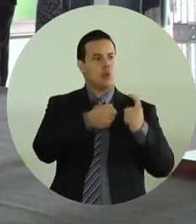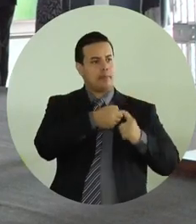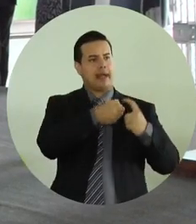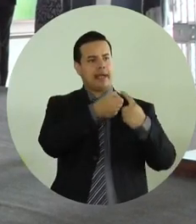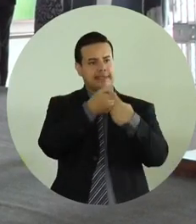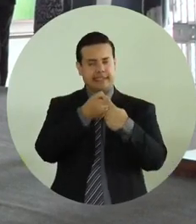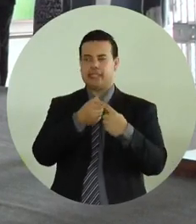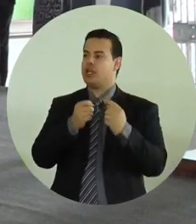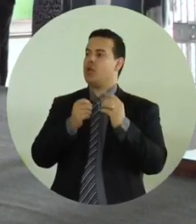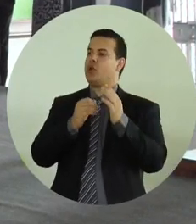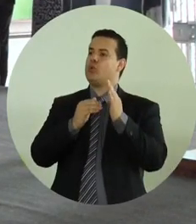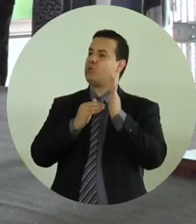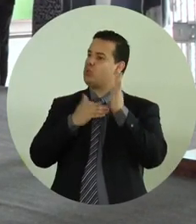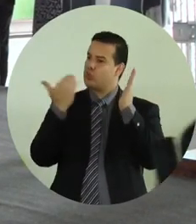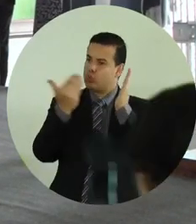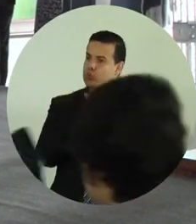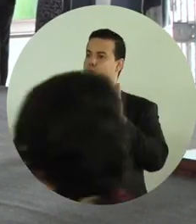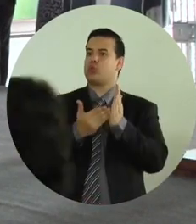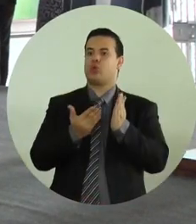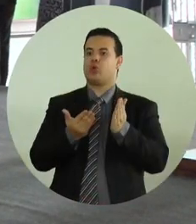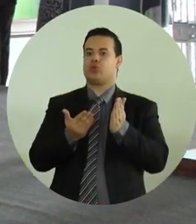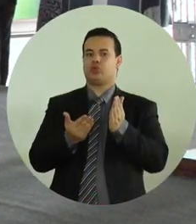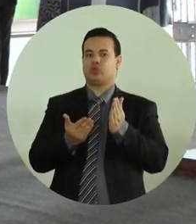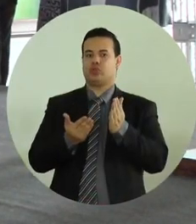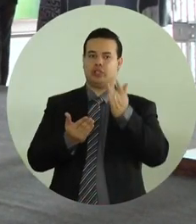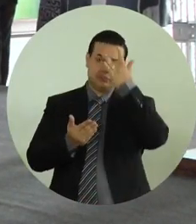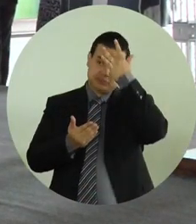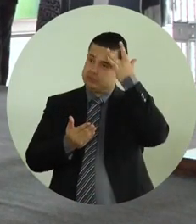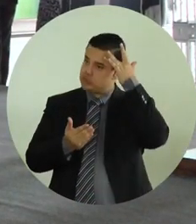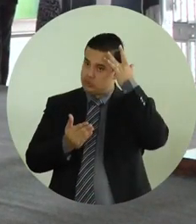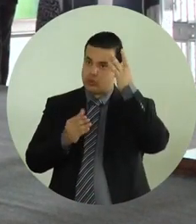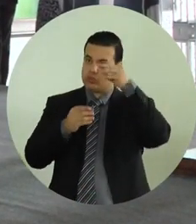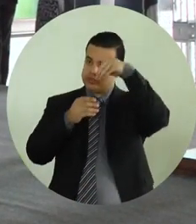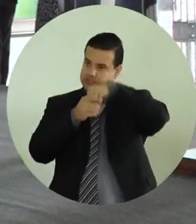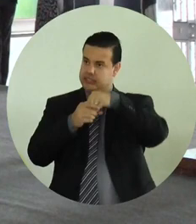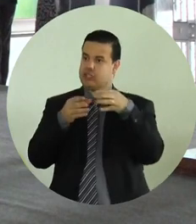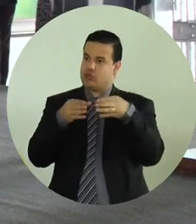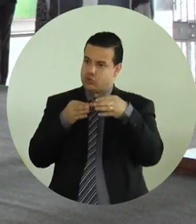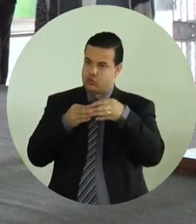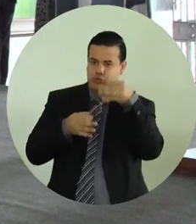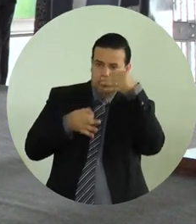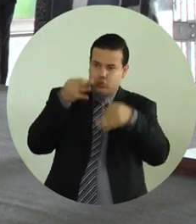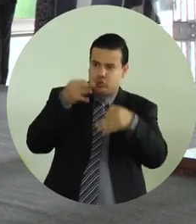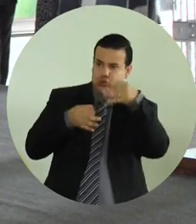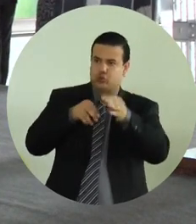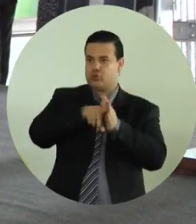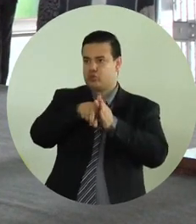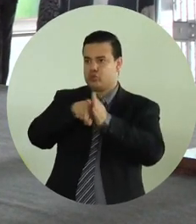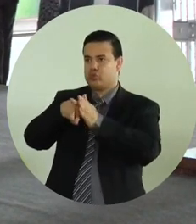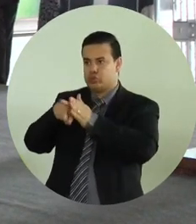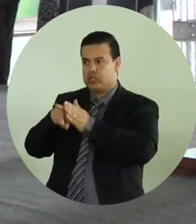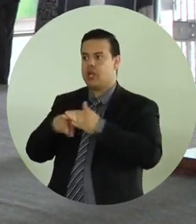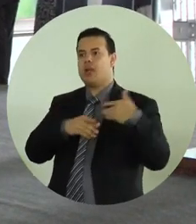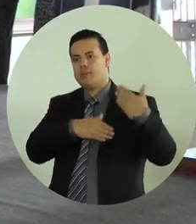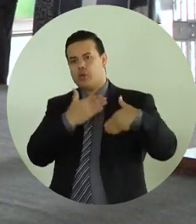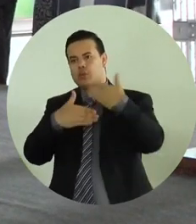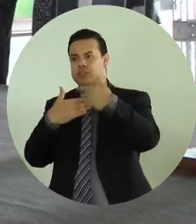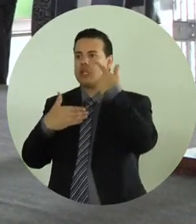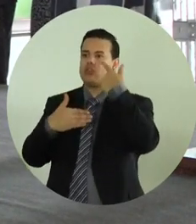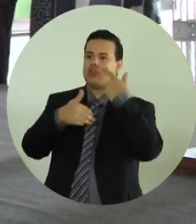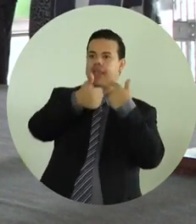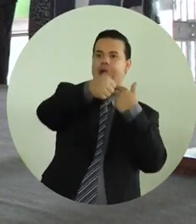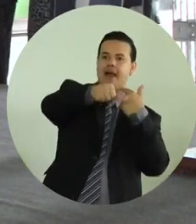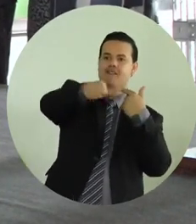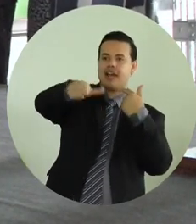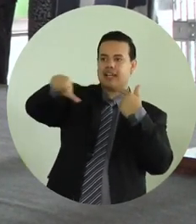falo em todos os parceiros, todos os membros do nosso corpo de jurados, porque todo o processo de avaliação é